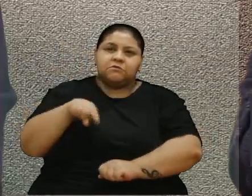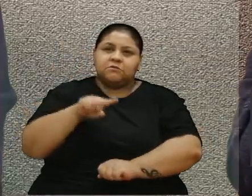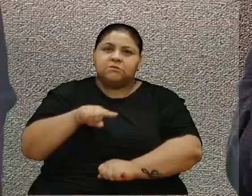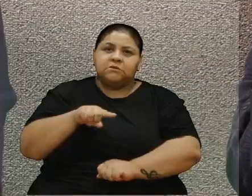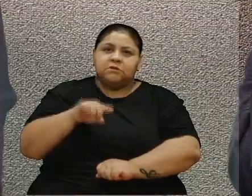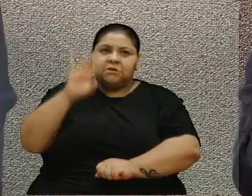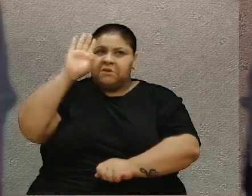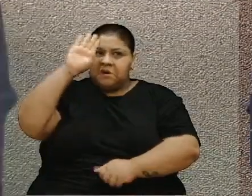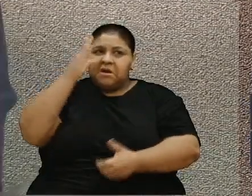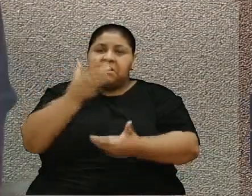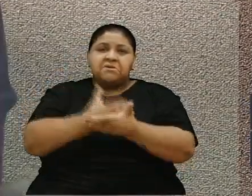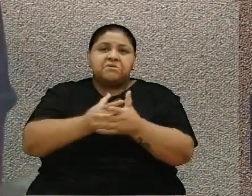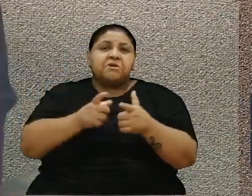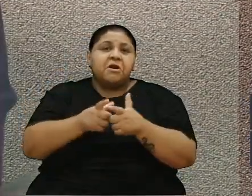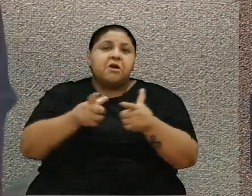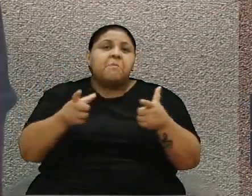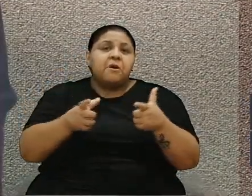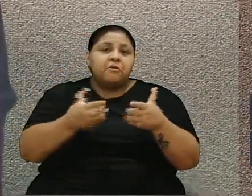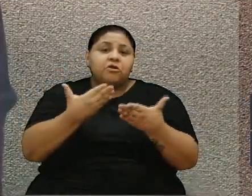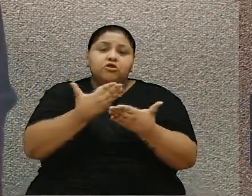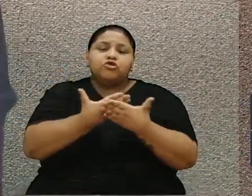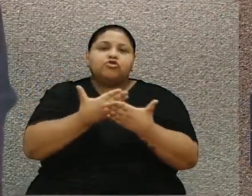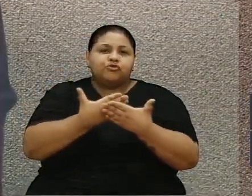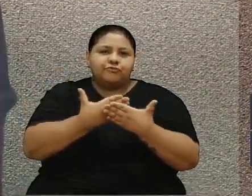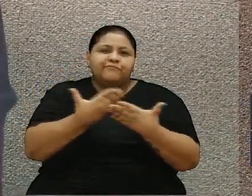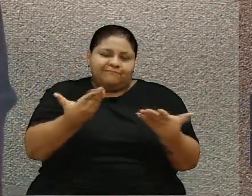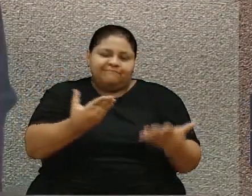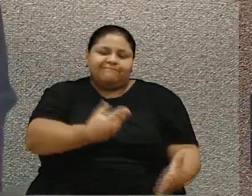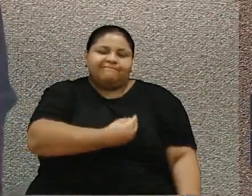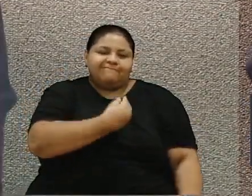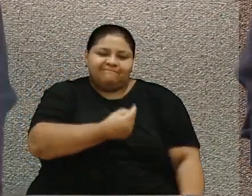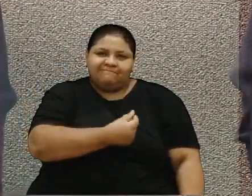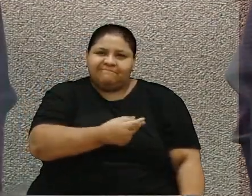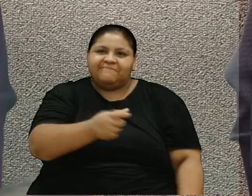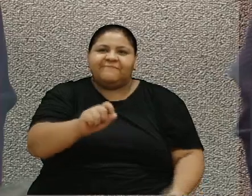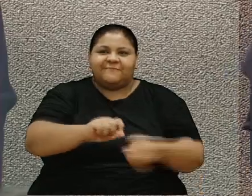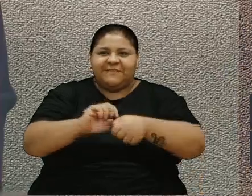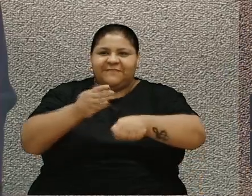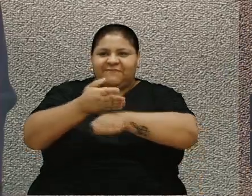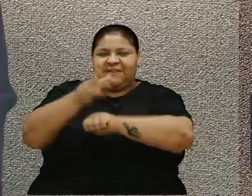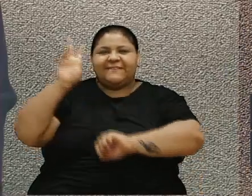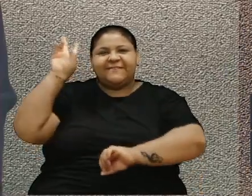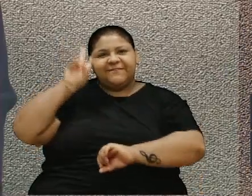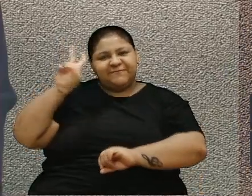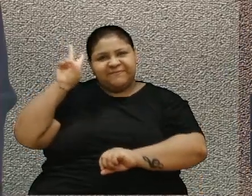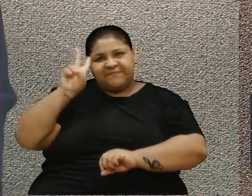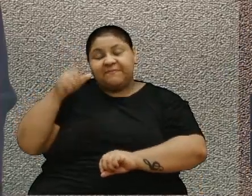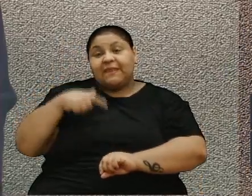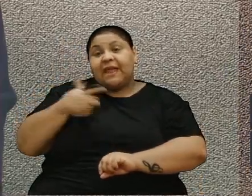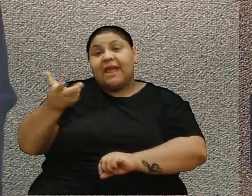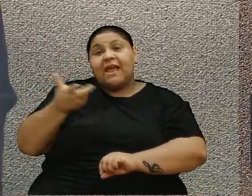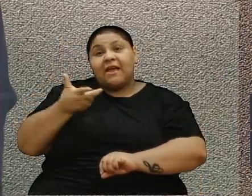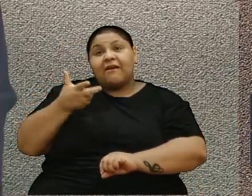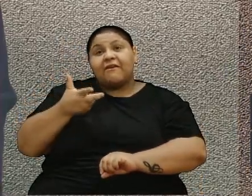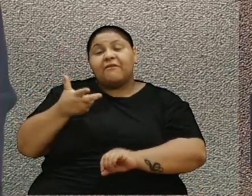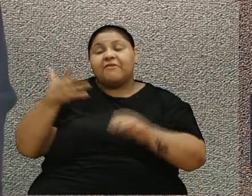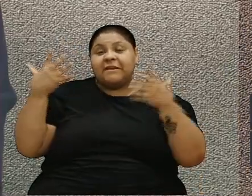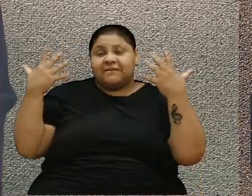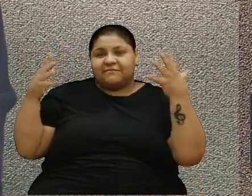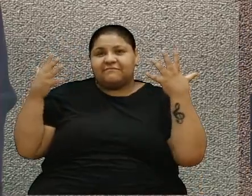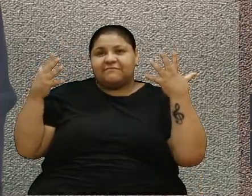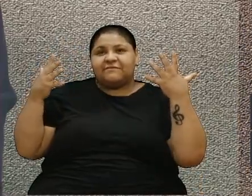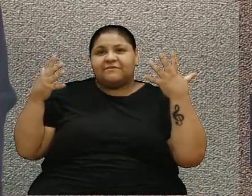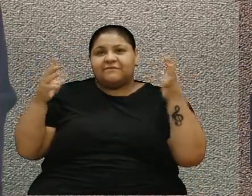maioria fez algum curso na UX. Então, vida longa, UX faz parte da nossa história. E eu queria me congratular hoje